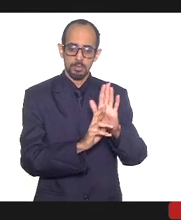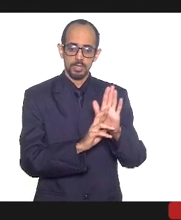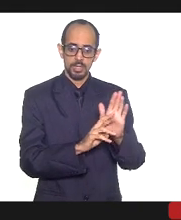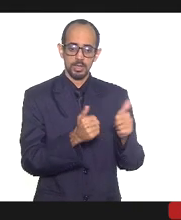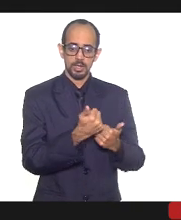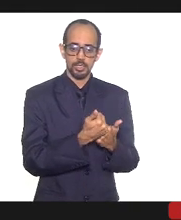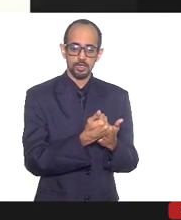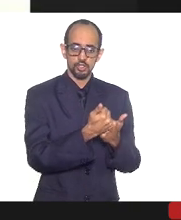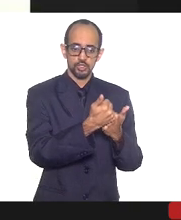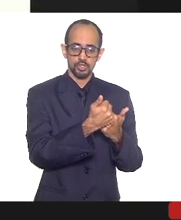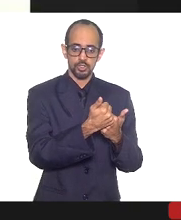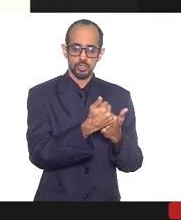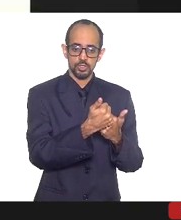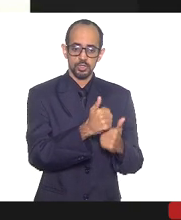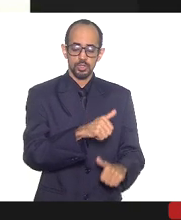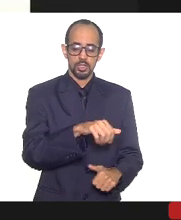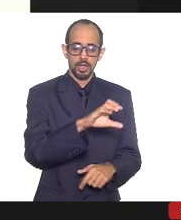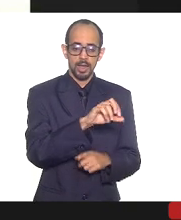Alberto.